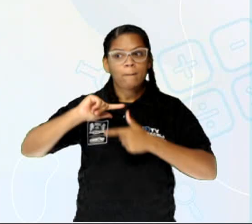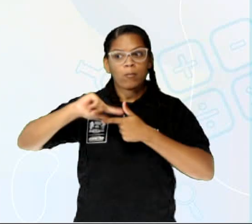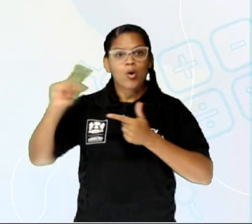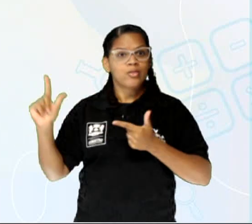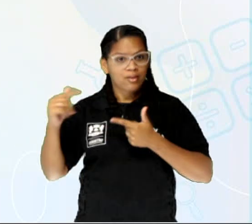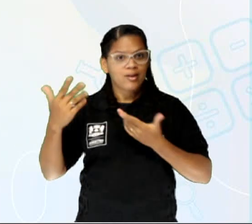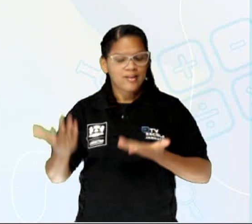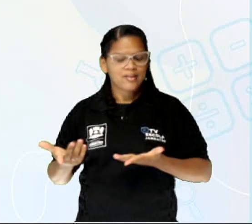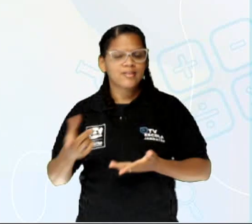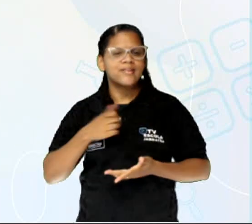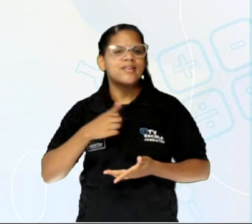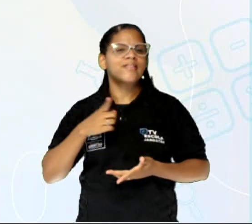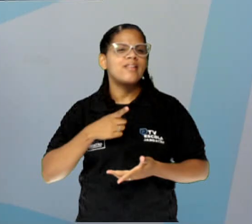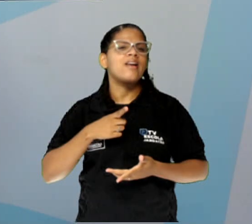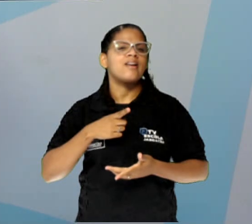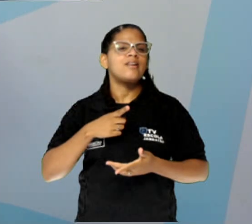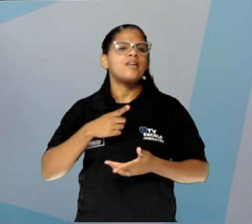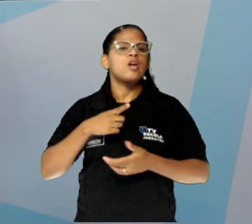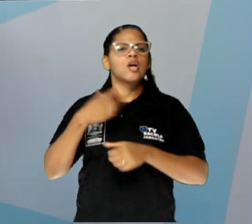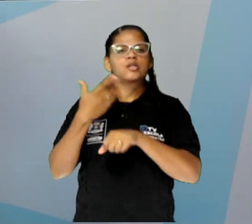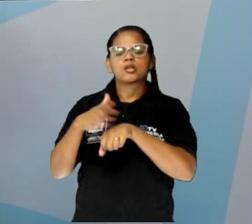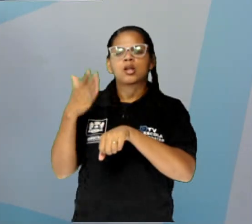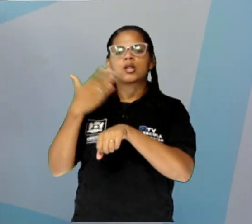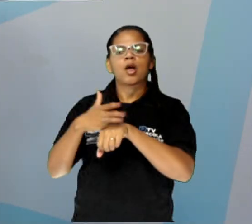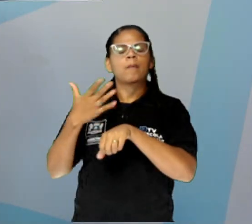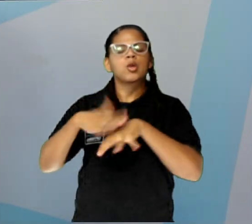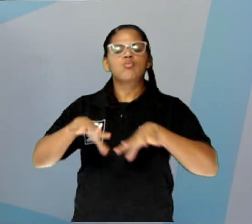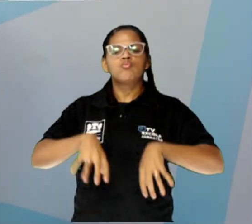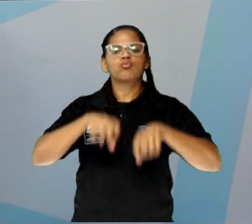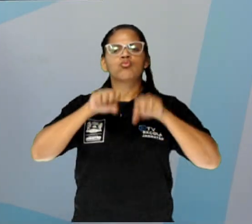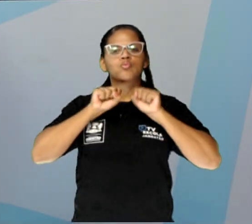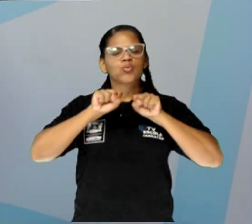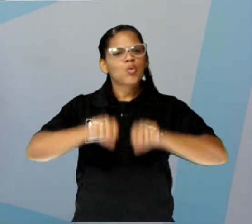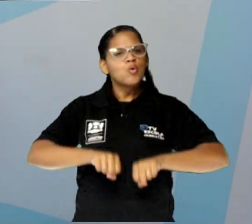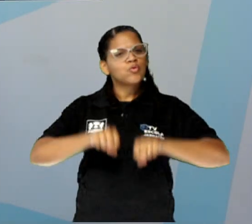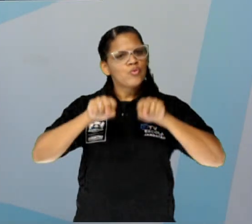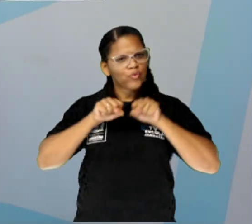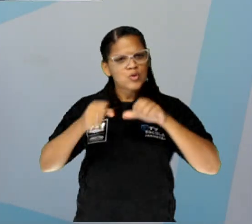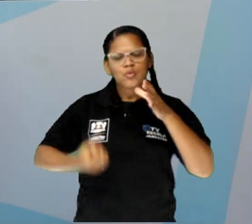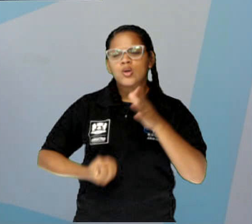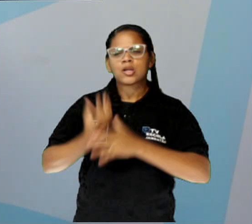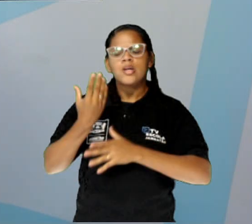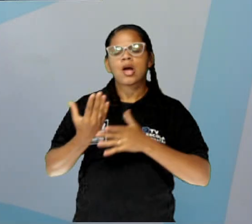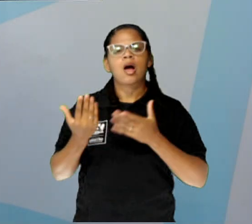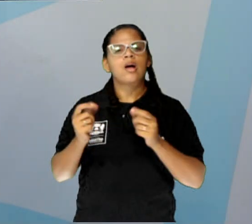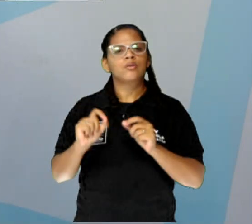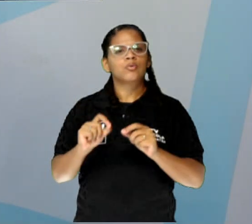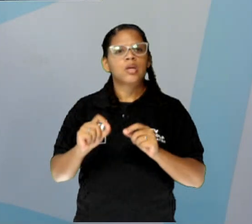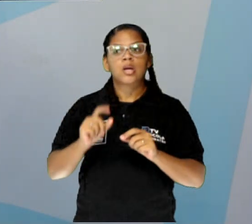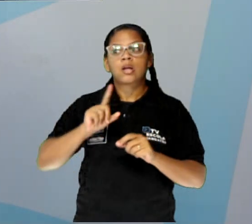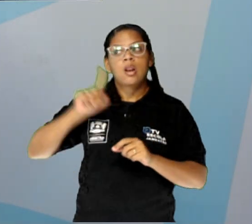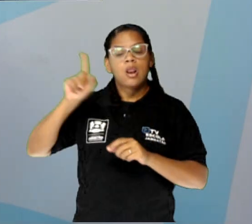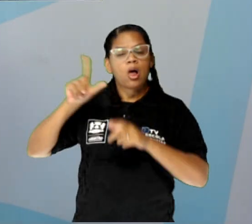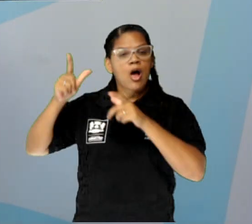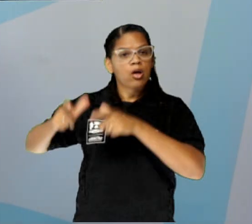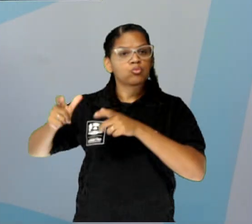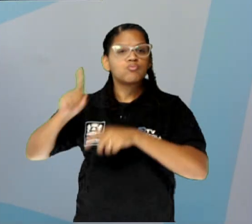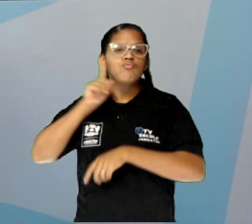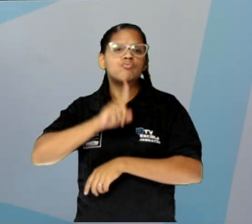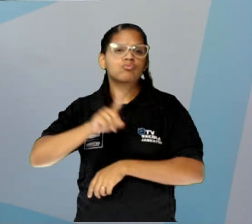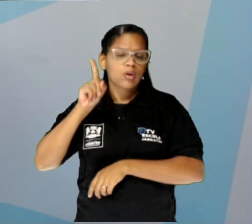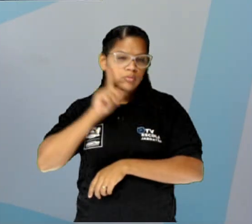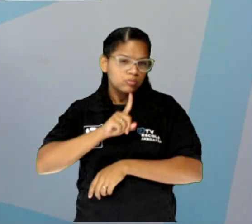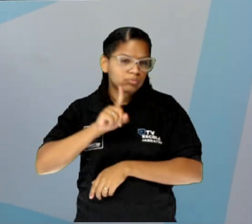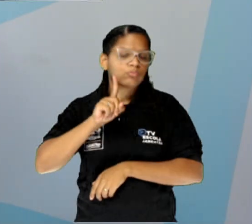esse método, esse método do CrossFit, que é algo que foi criado nos Estados Unidos. A gente